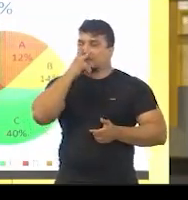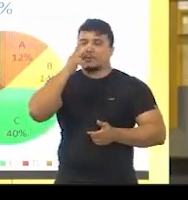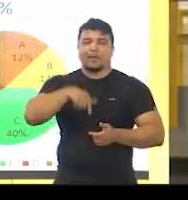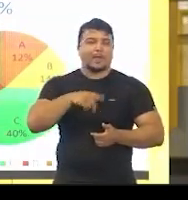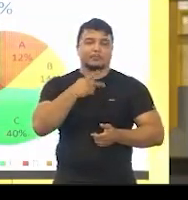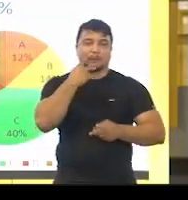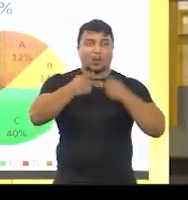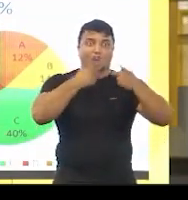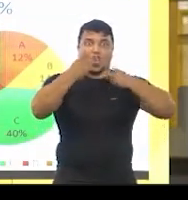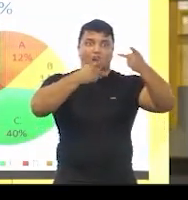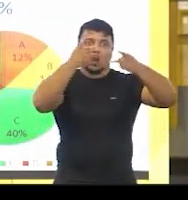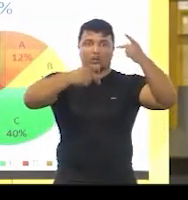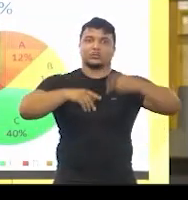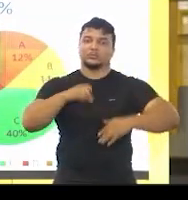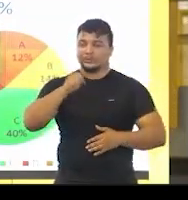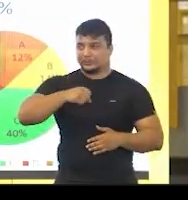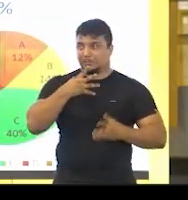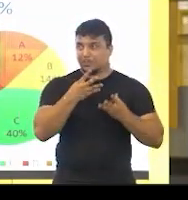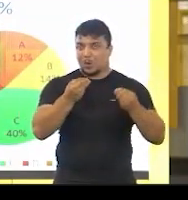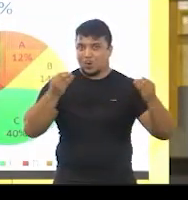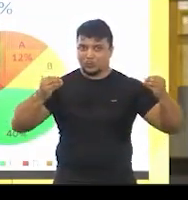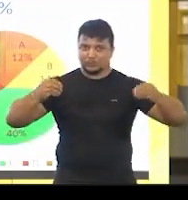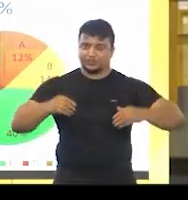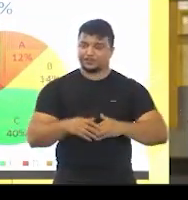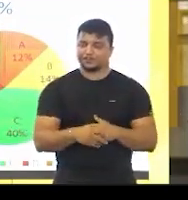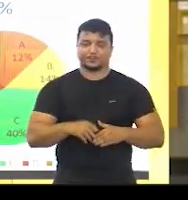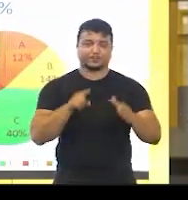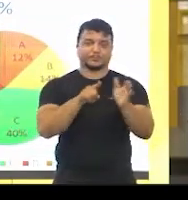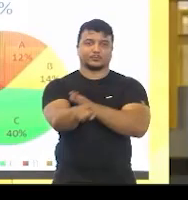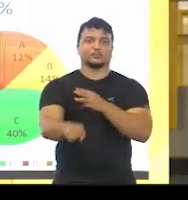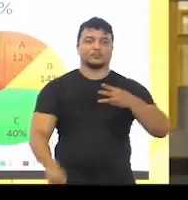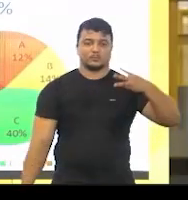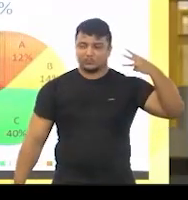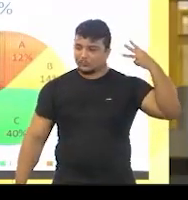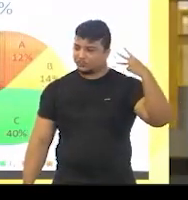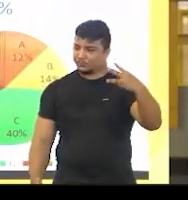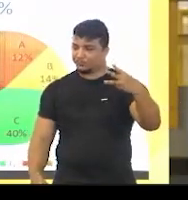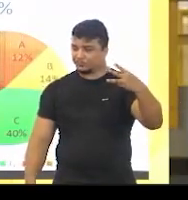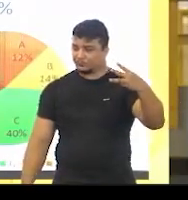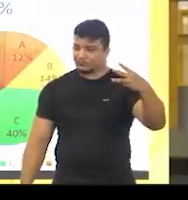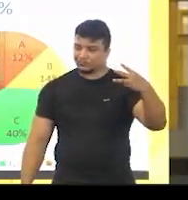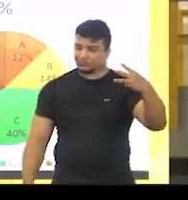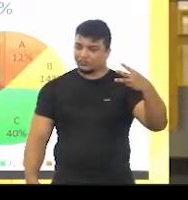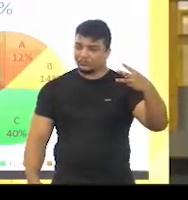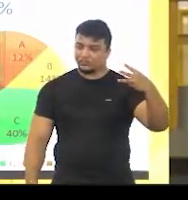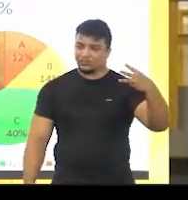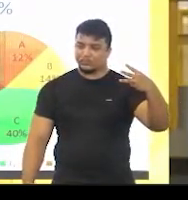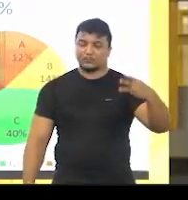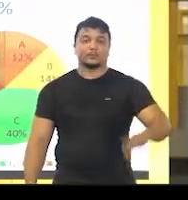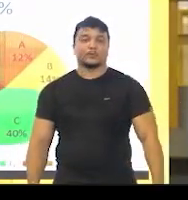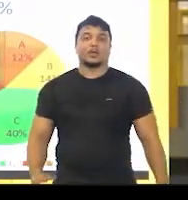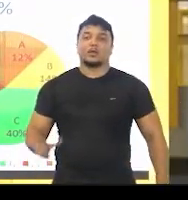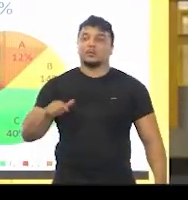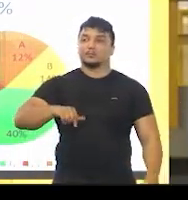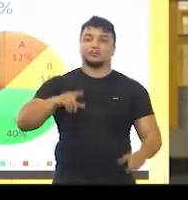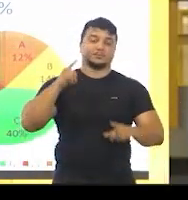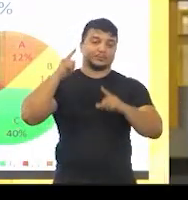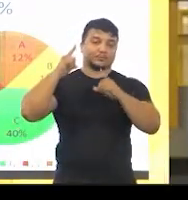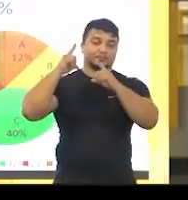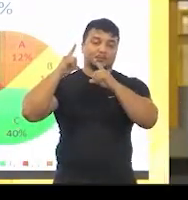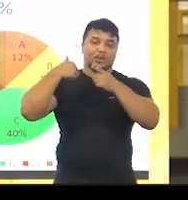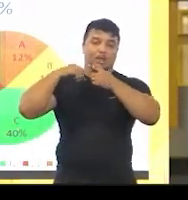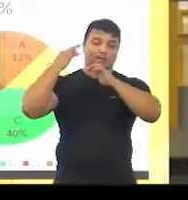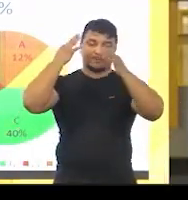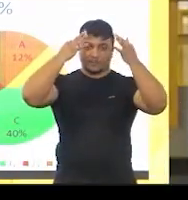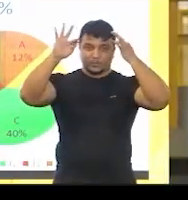metralhador ambulante, tá? Pessoal, questão de número 3, a minha última, revisando uma boa parte da filosofia